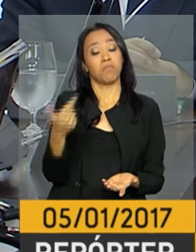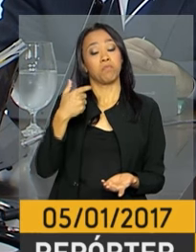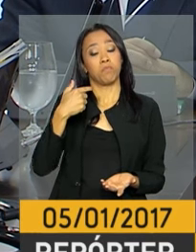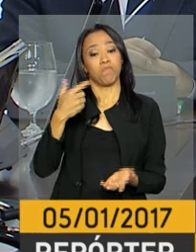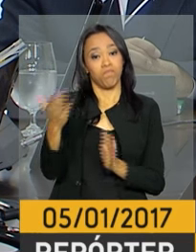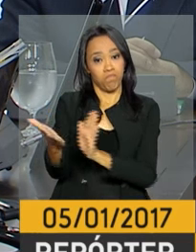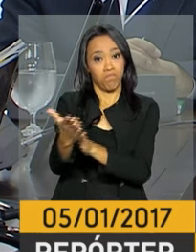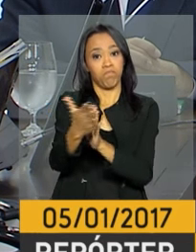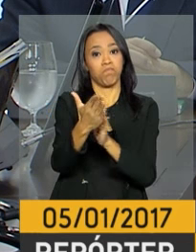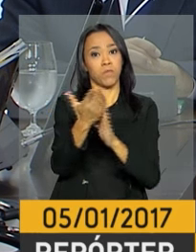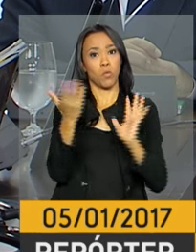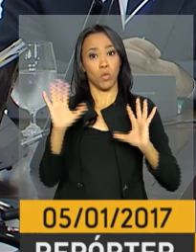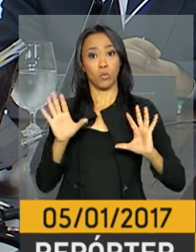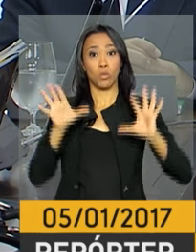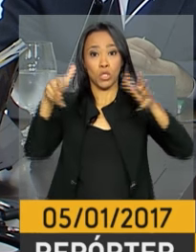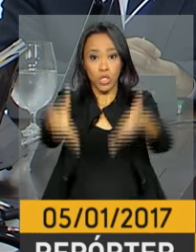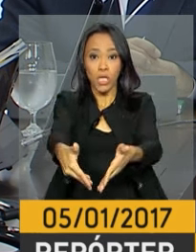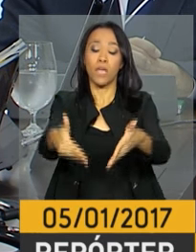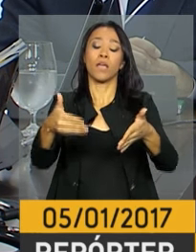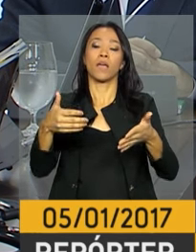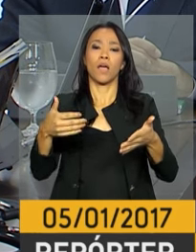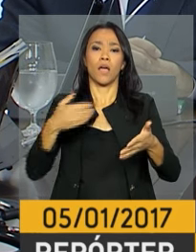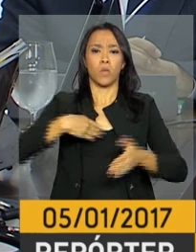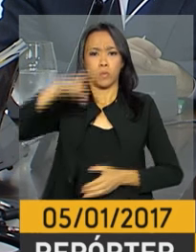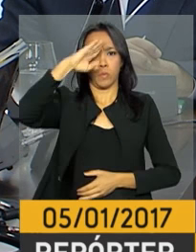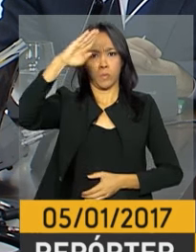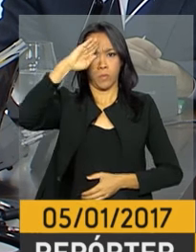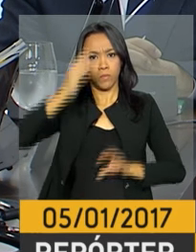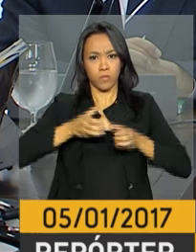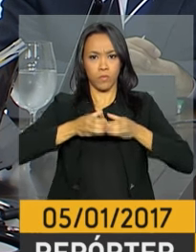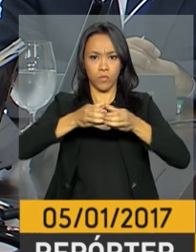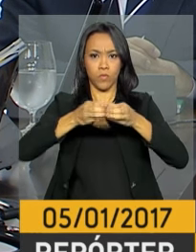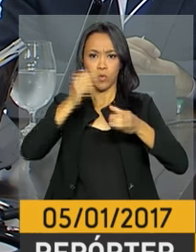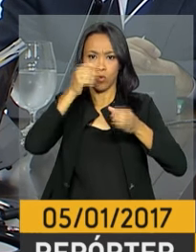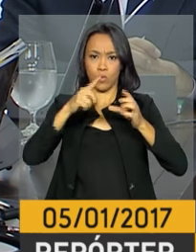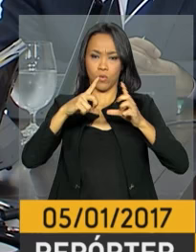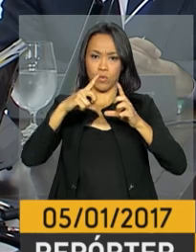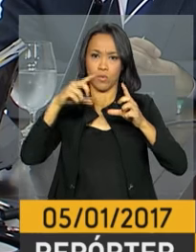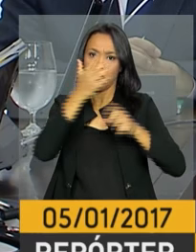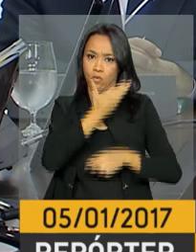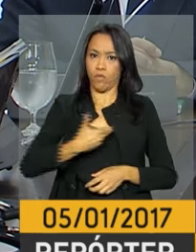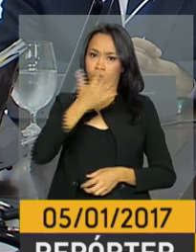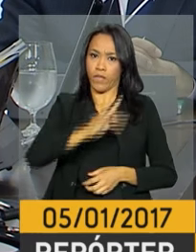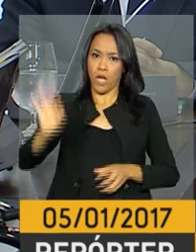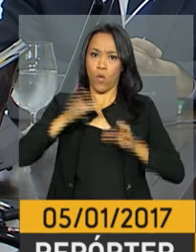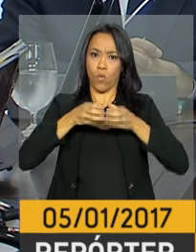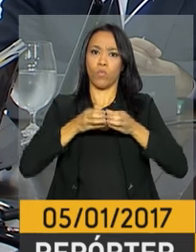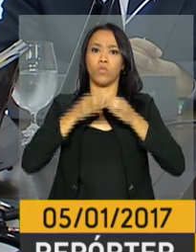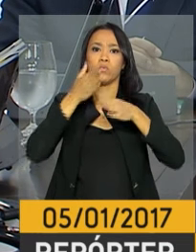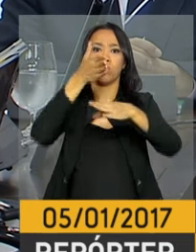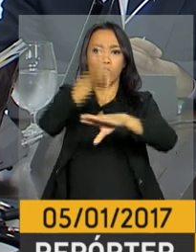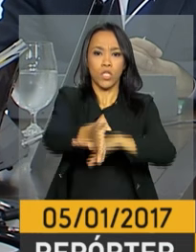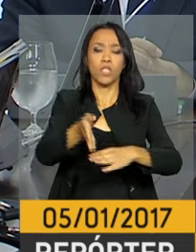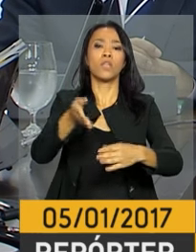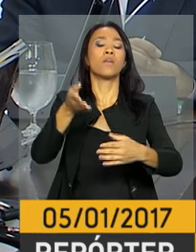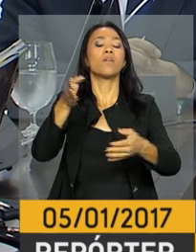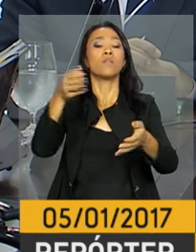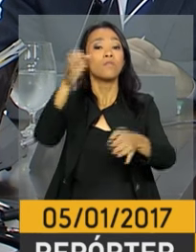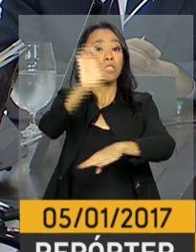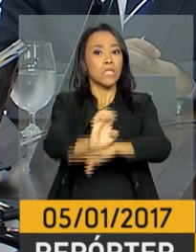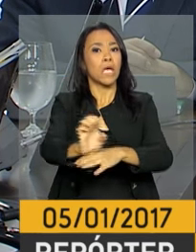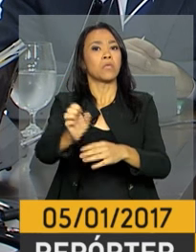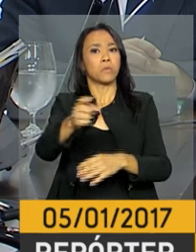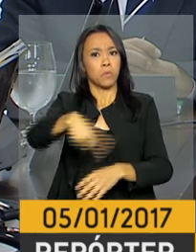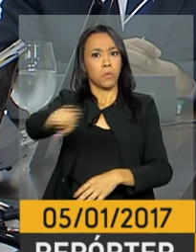quando lá chegam às forças de segurança da união federal então nós estamos diante de uma realidade